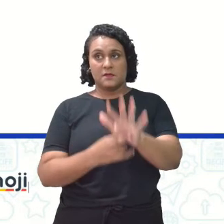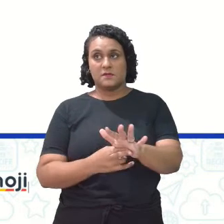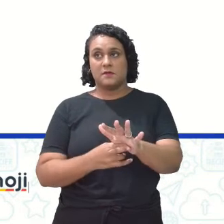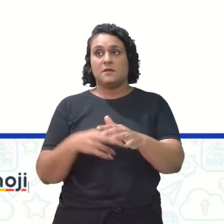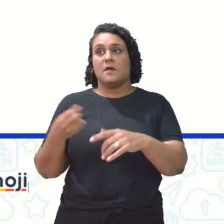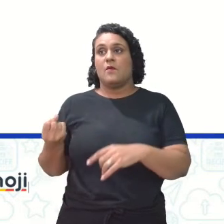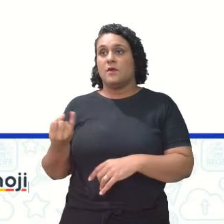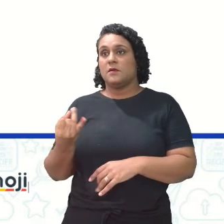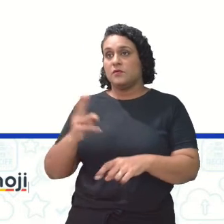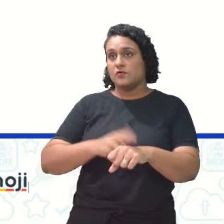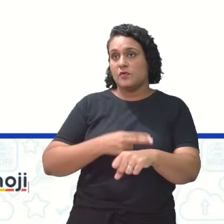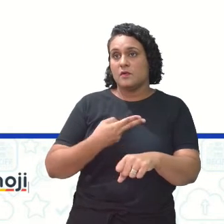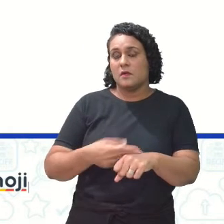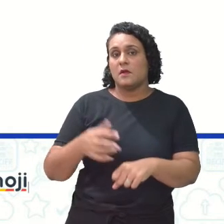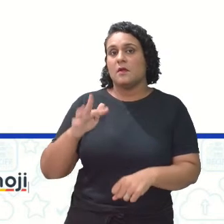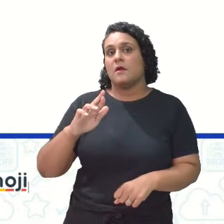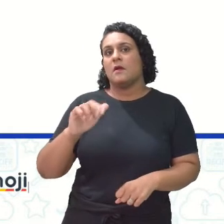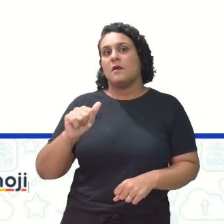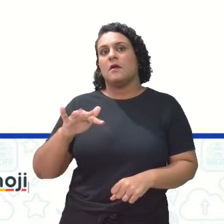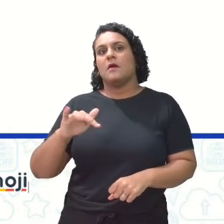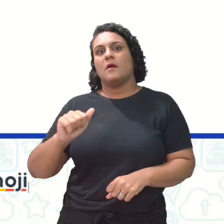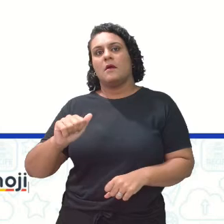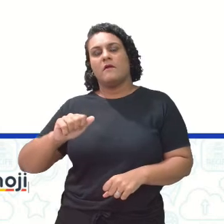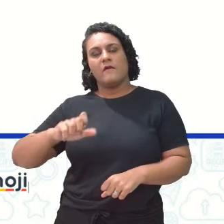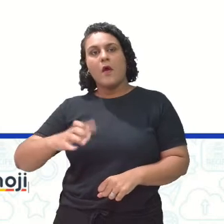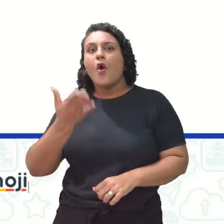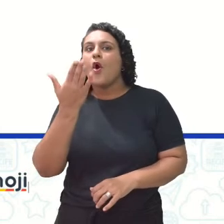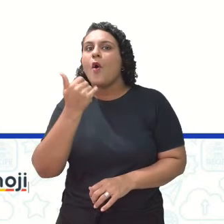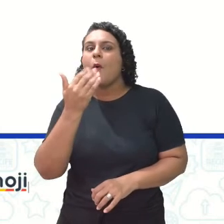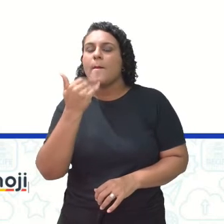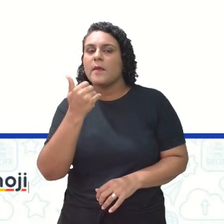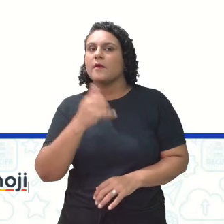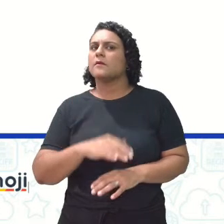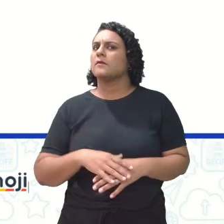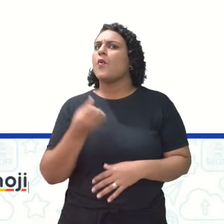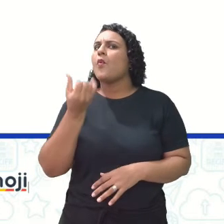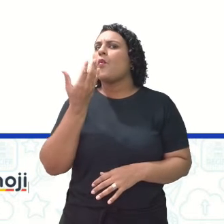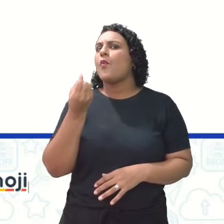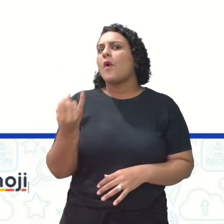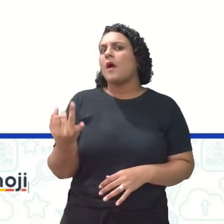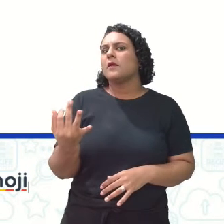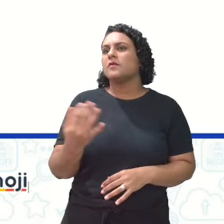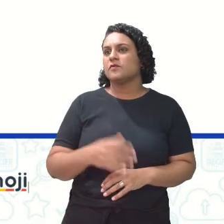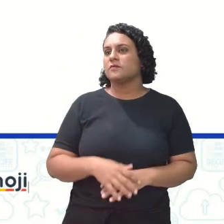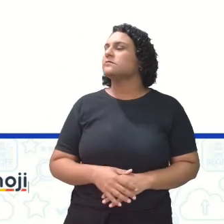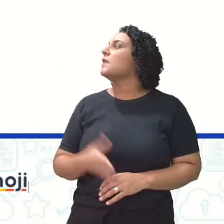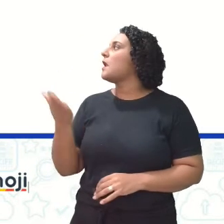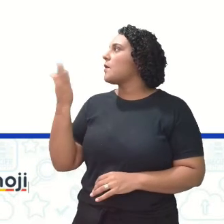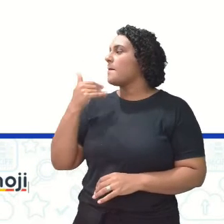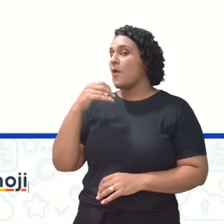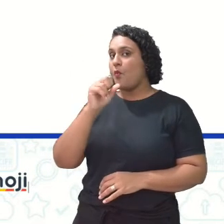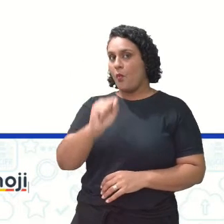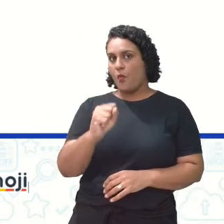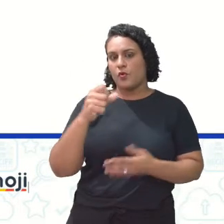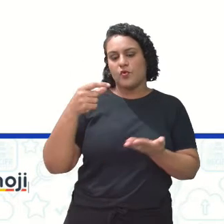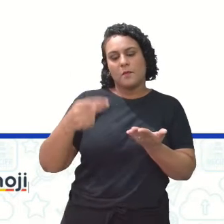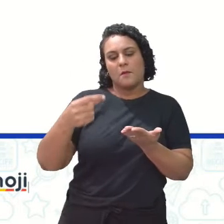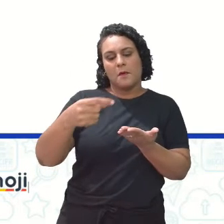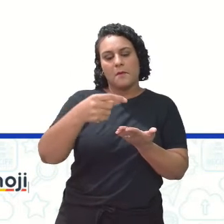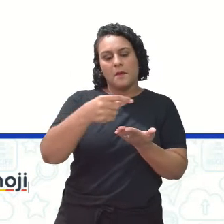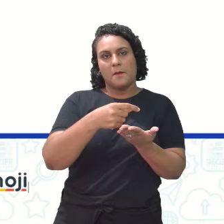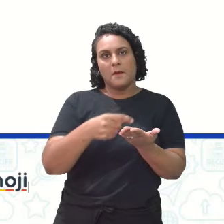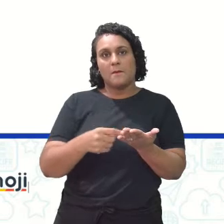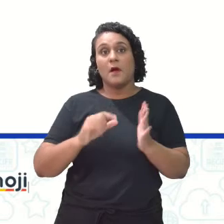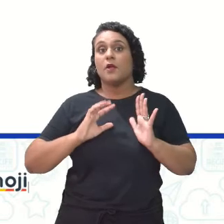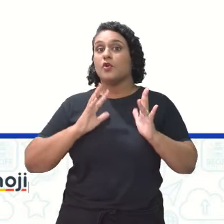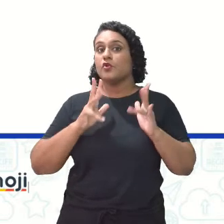comeu em relação à barra todinha? Tá? Então, ele comeu quantos pedaços? Ele comeu 8 pedaços de um total